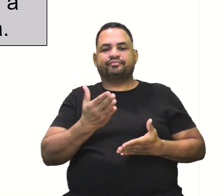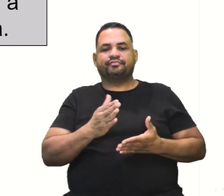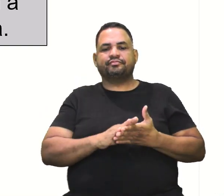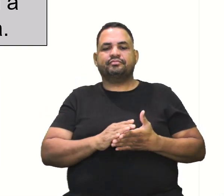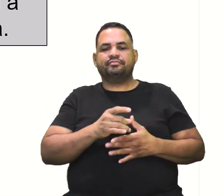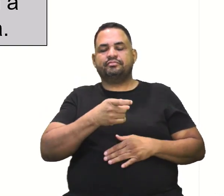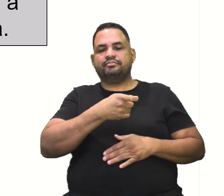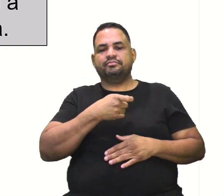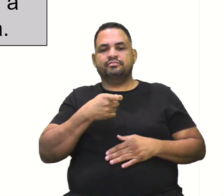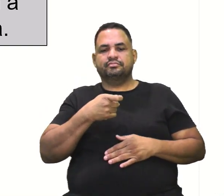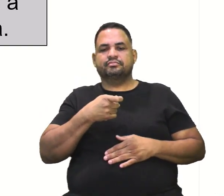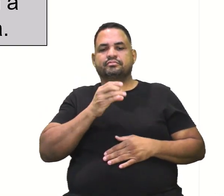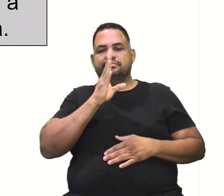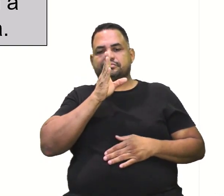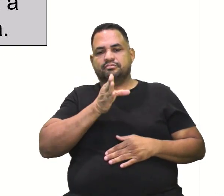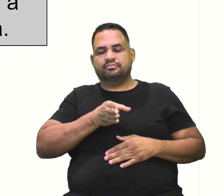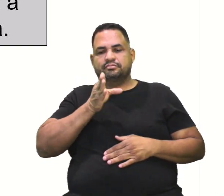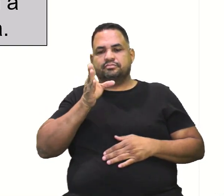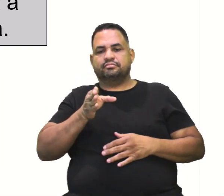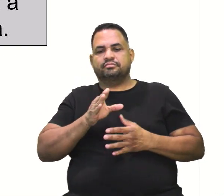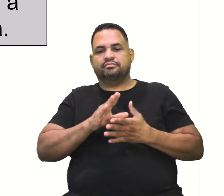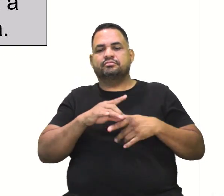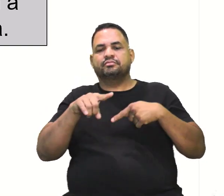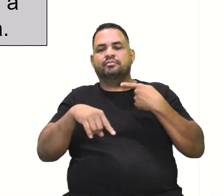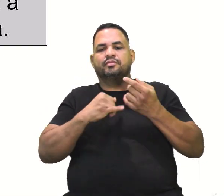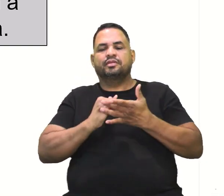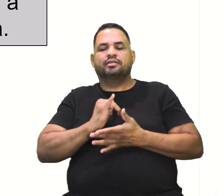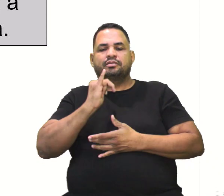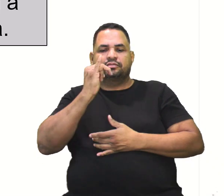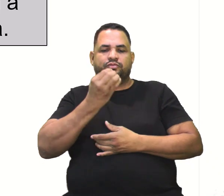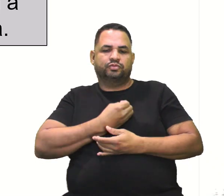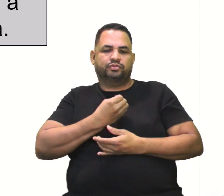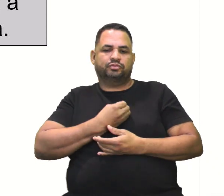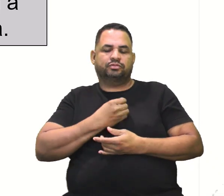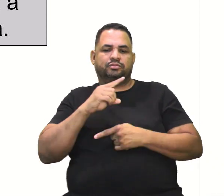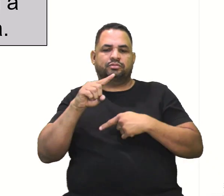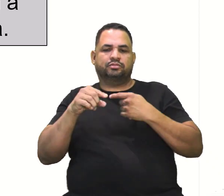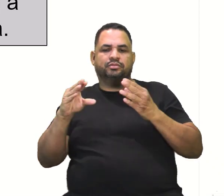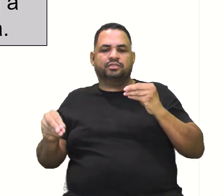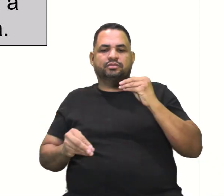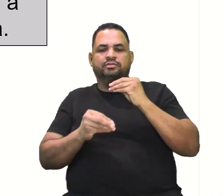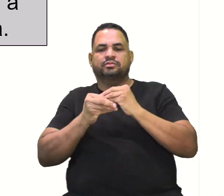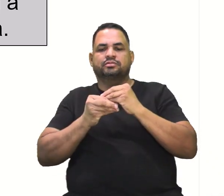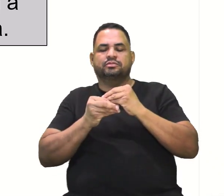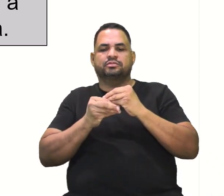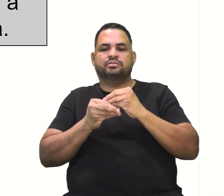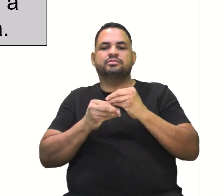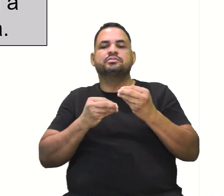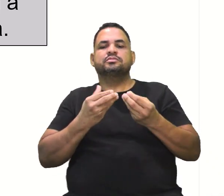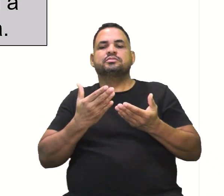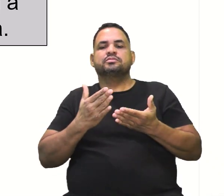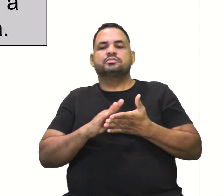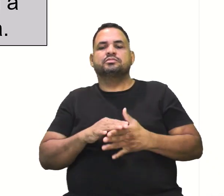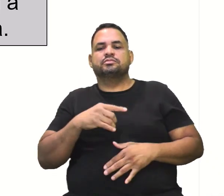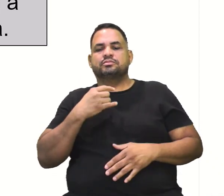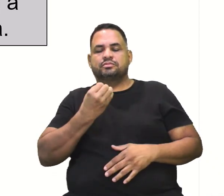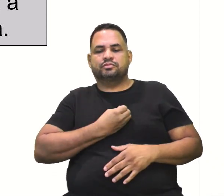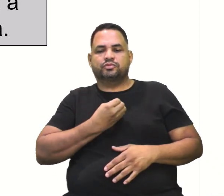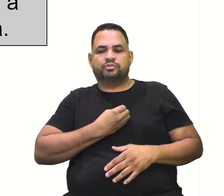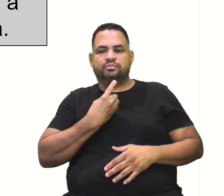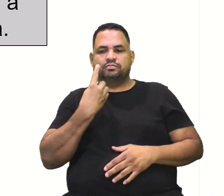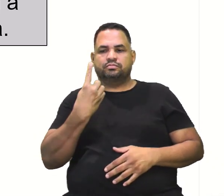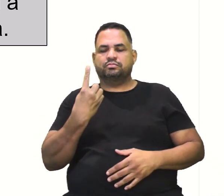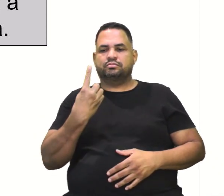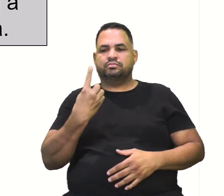valores de x dos pontos, depois os valores de y. E depois a gente completa, inteira a nossa matriz com valores